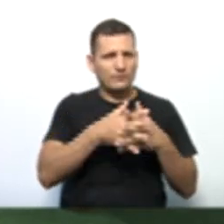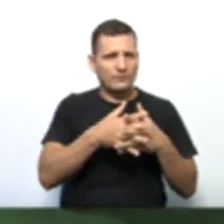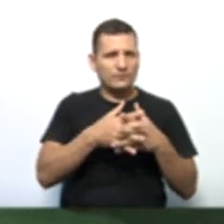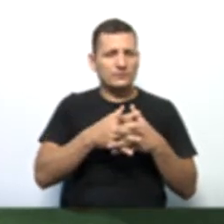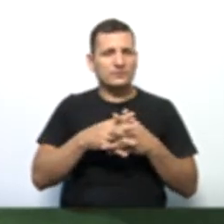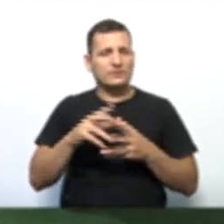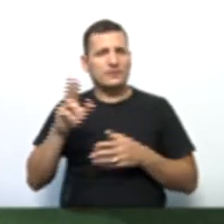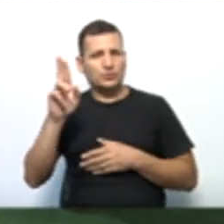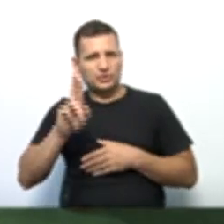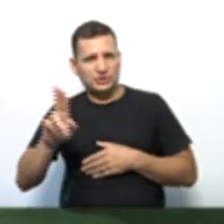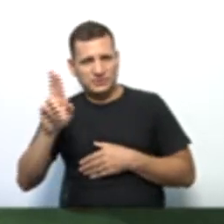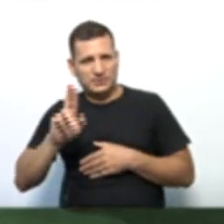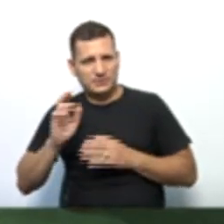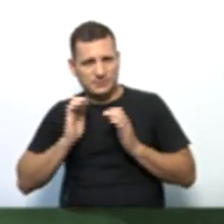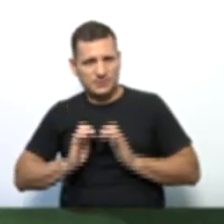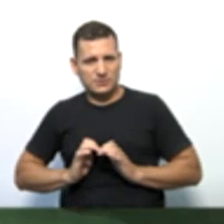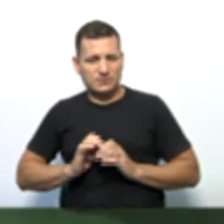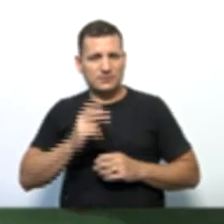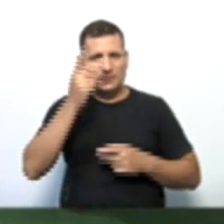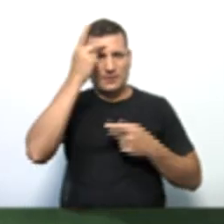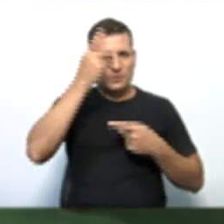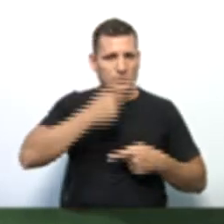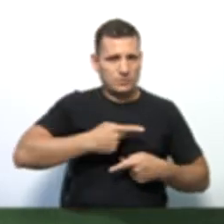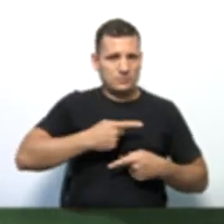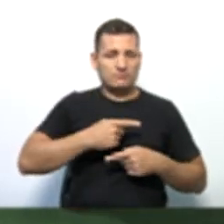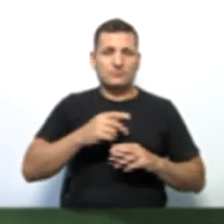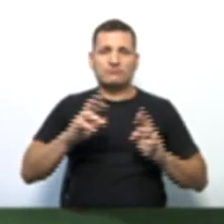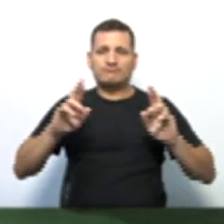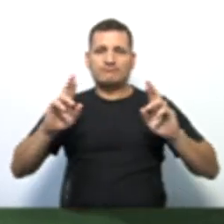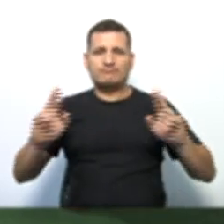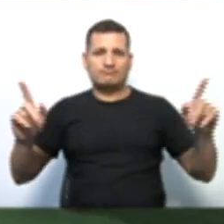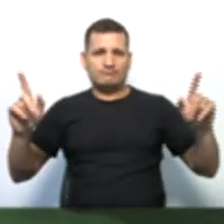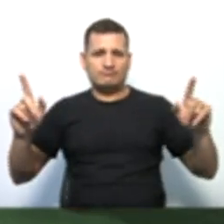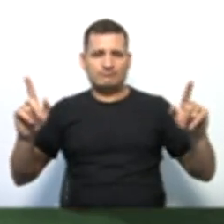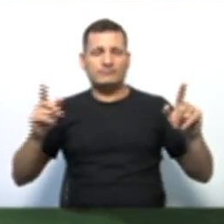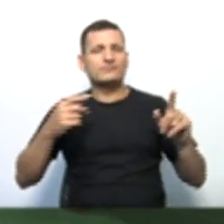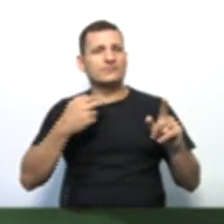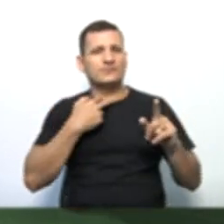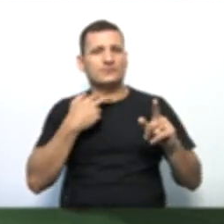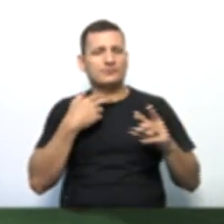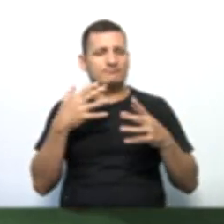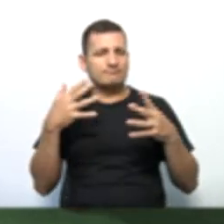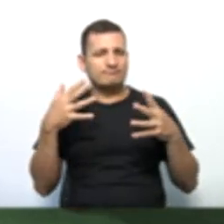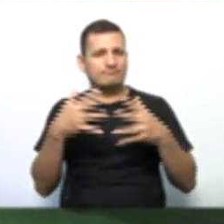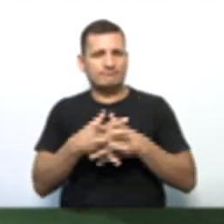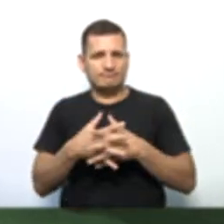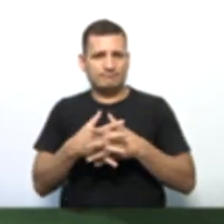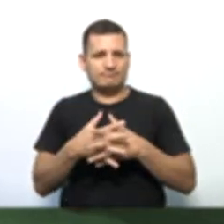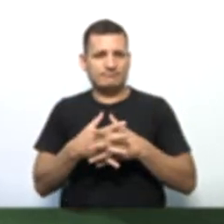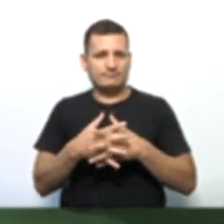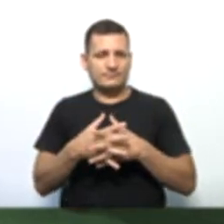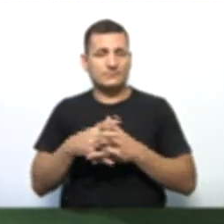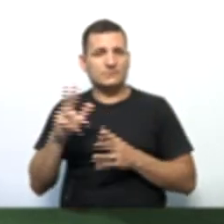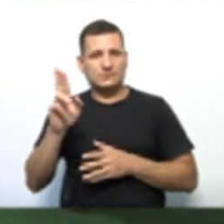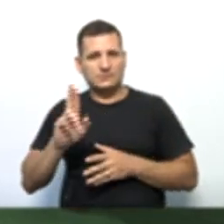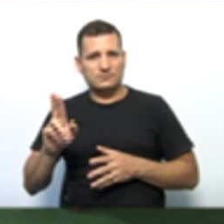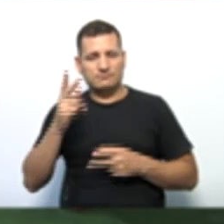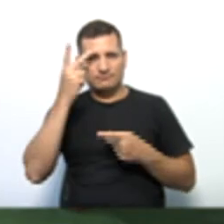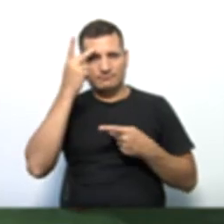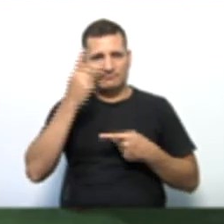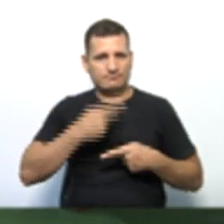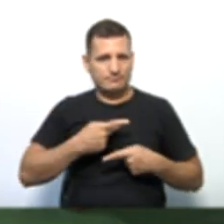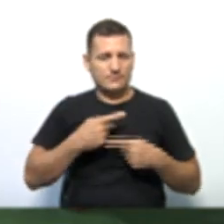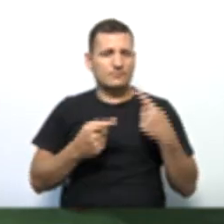egoísmo. São ideias completamente diferentes. Você não pode confundir utilitarismo com o egoísmo,